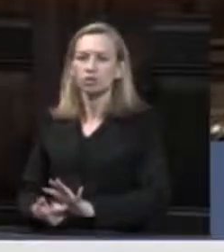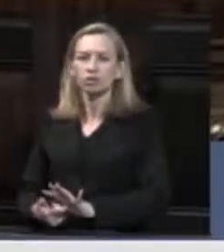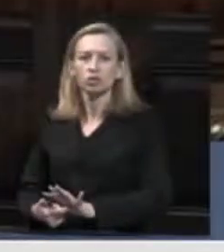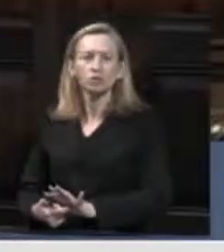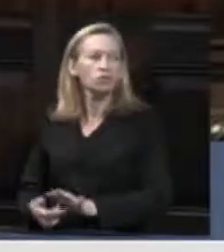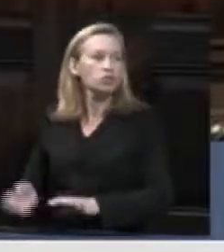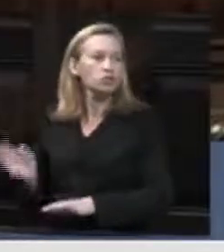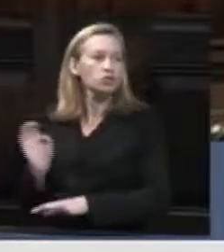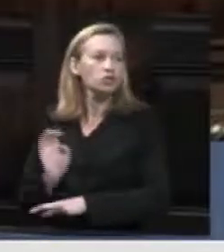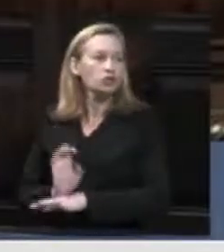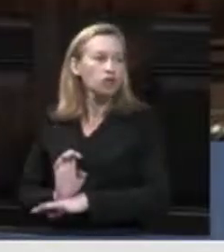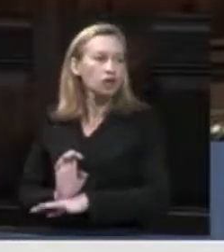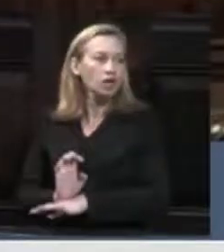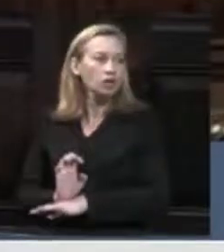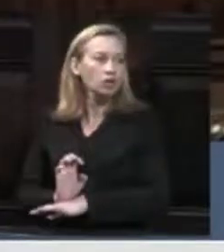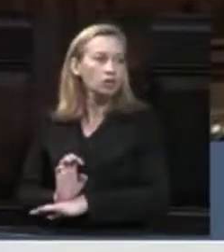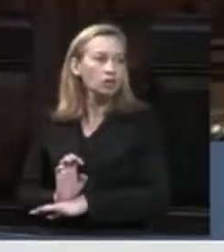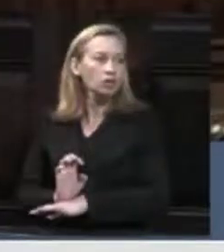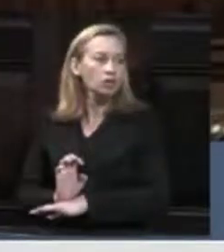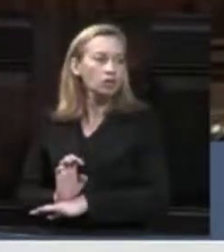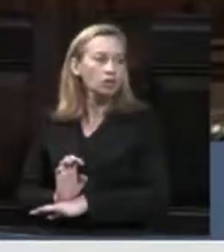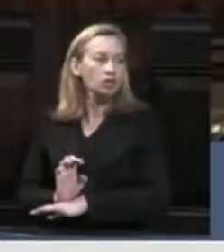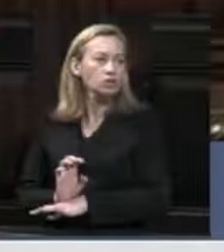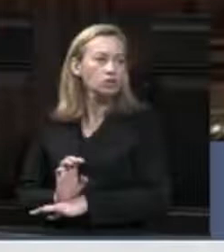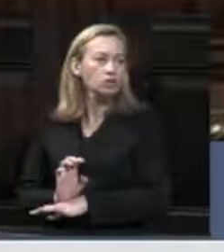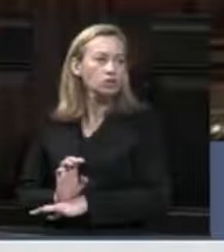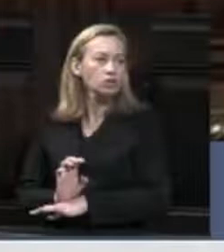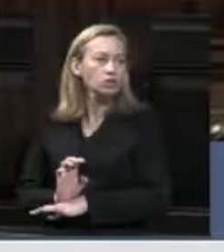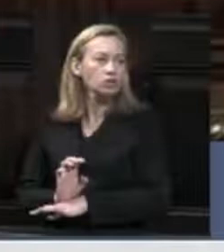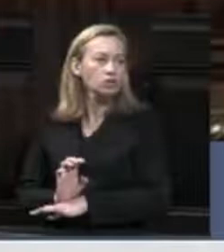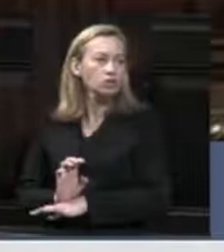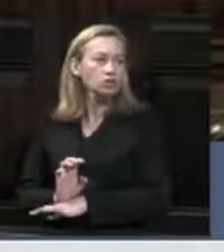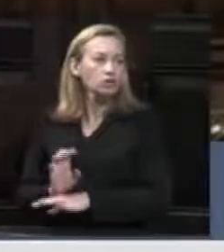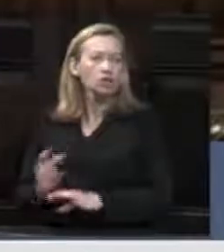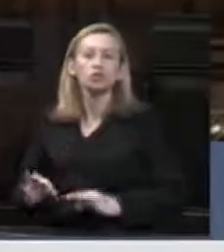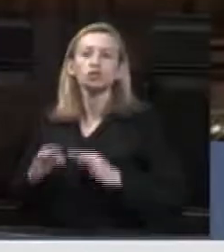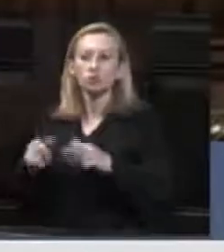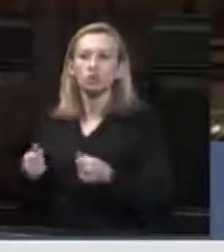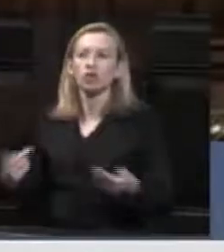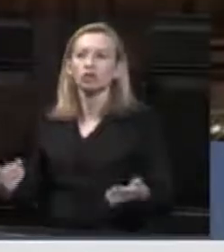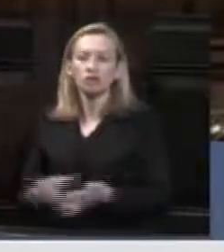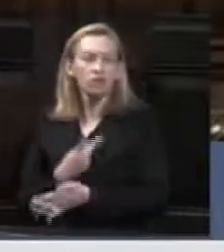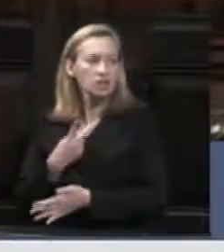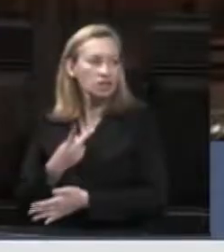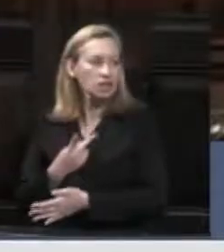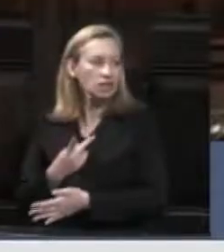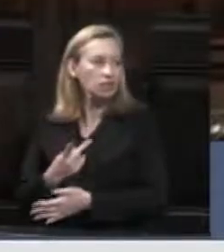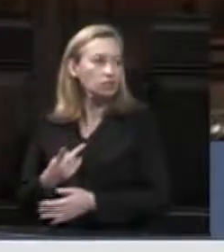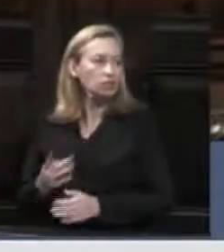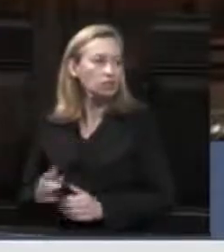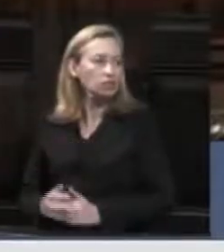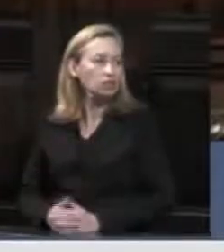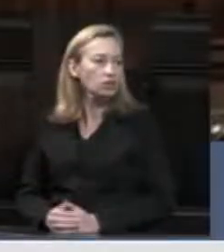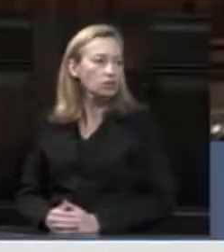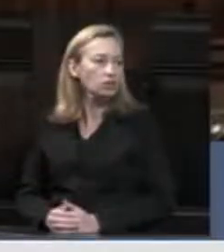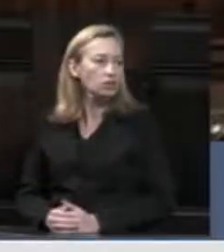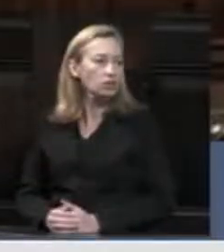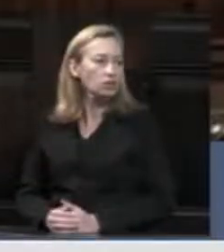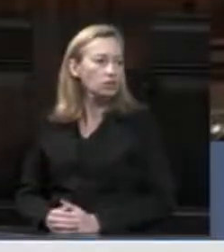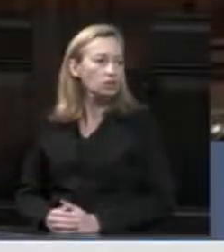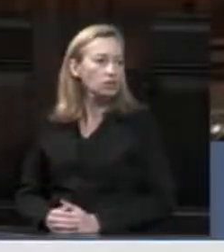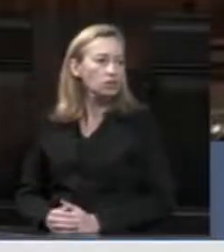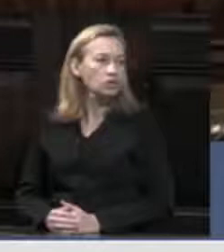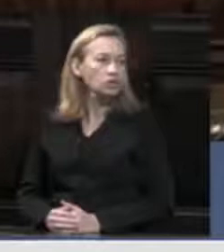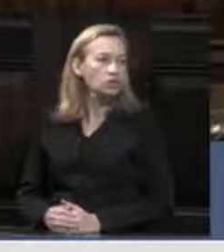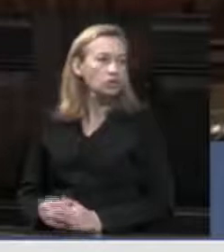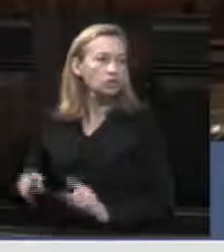Brasil, no contexto do golpe de Estado em curso e da ruptura democrática que se instalou desgraçadamente entre